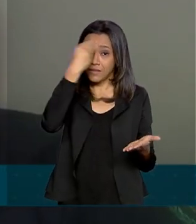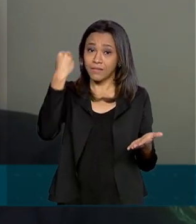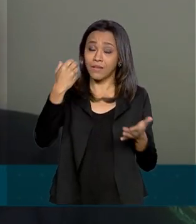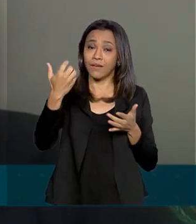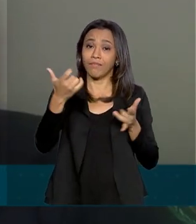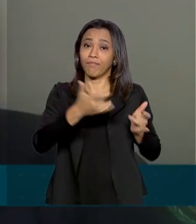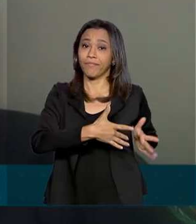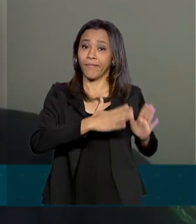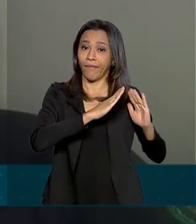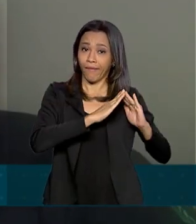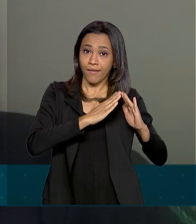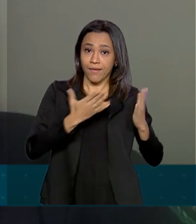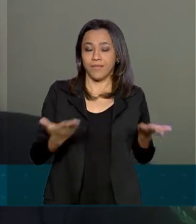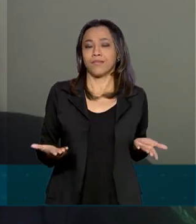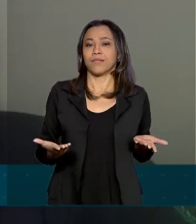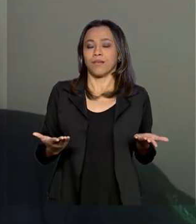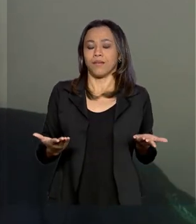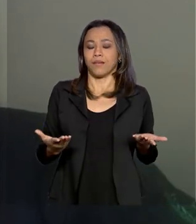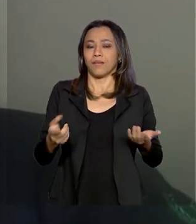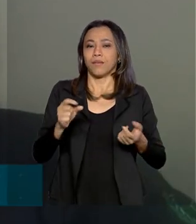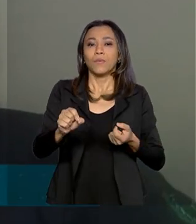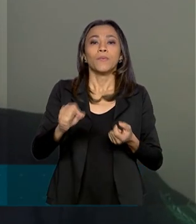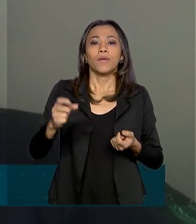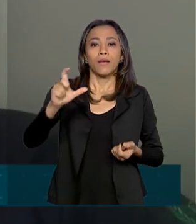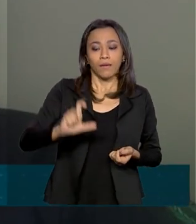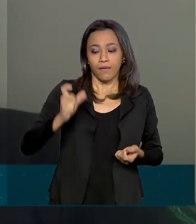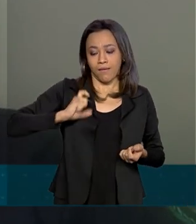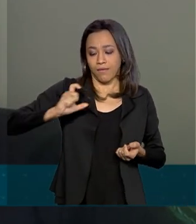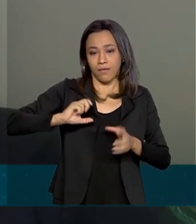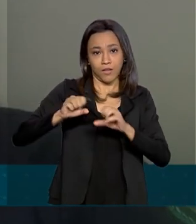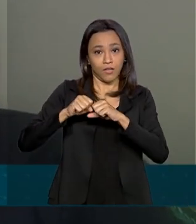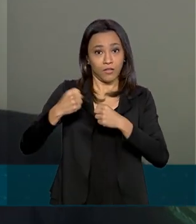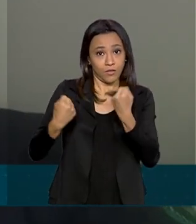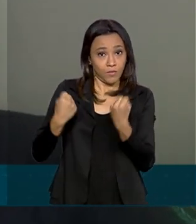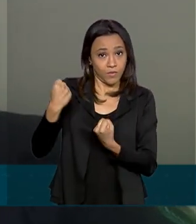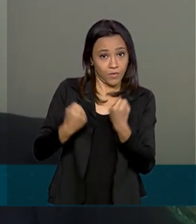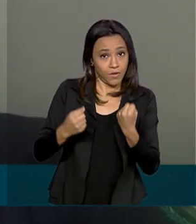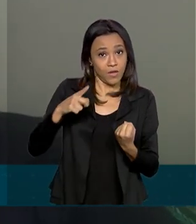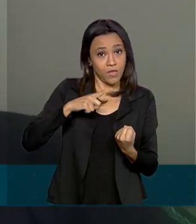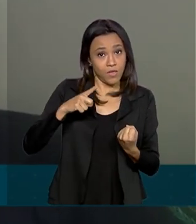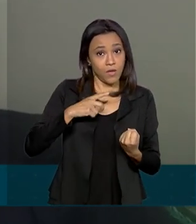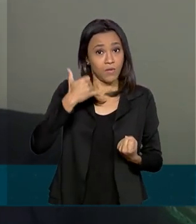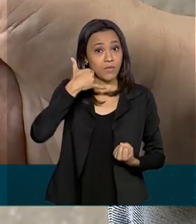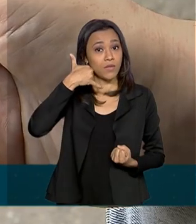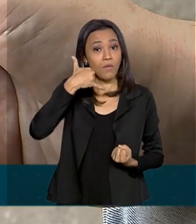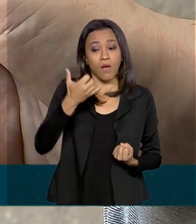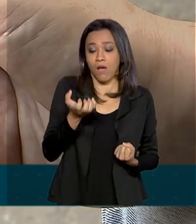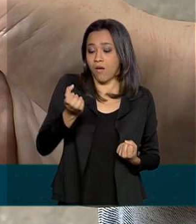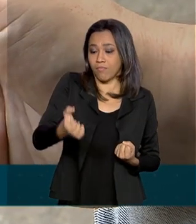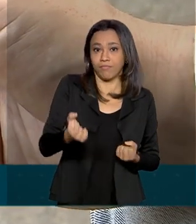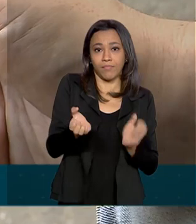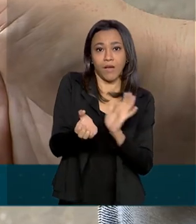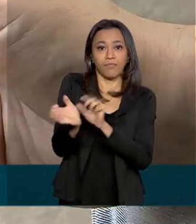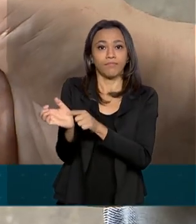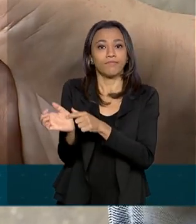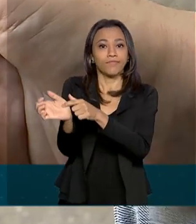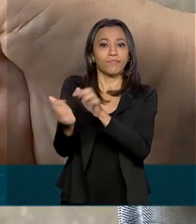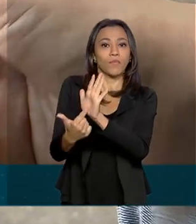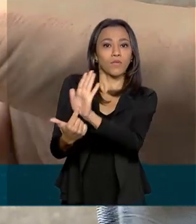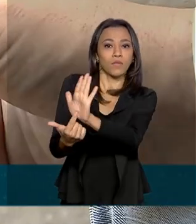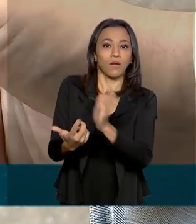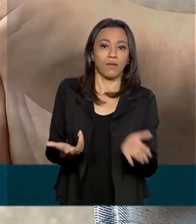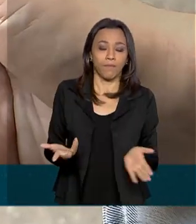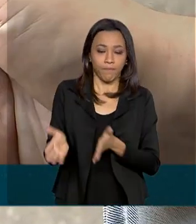motorista em casa, a física, eu tenho a do celular para poder mostrar na hora. Mas a carteira de